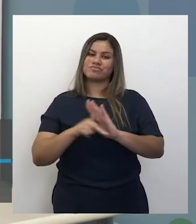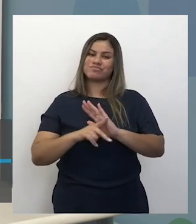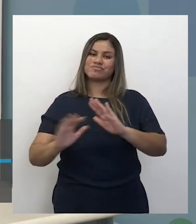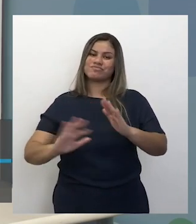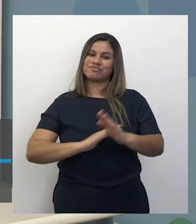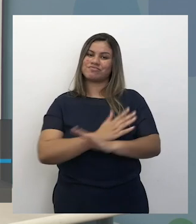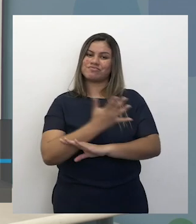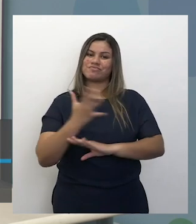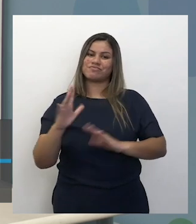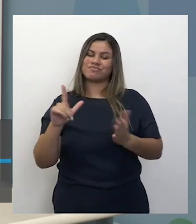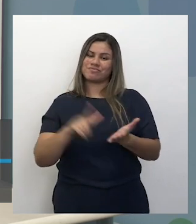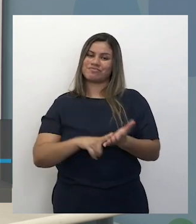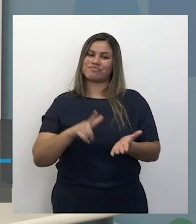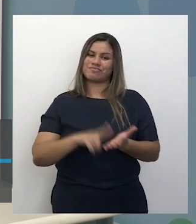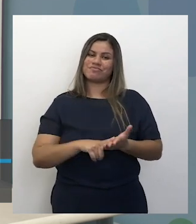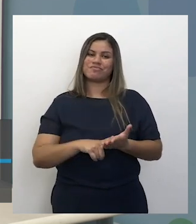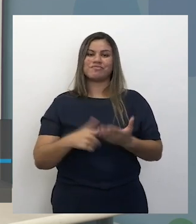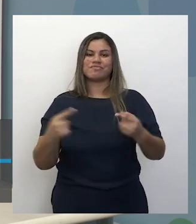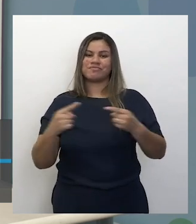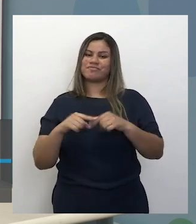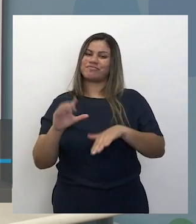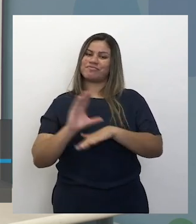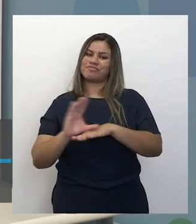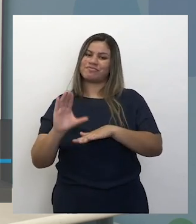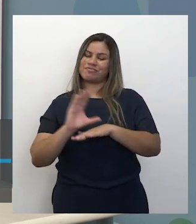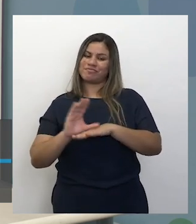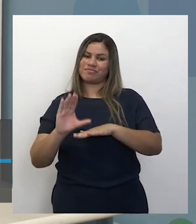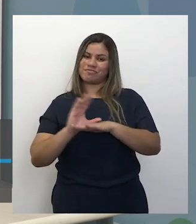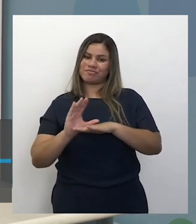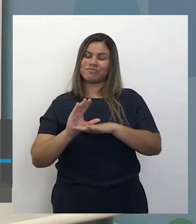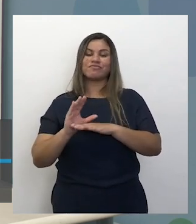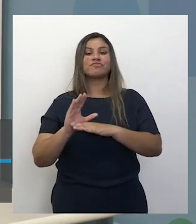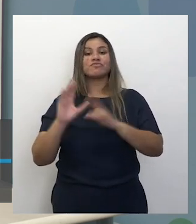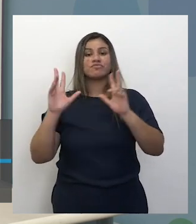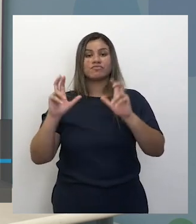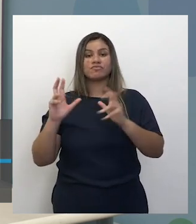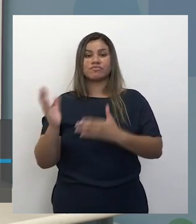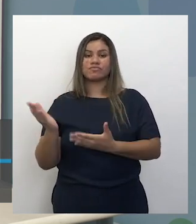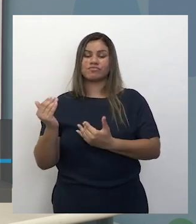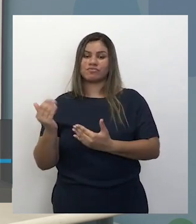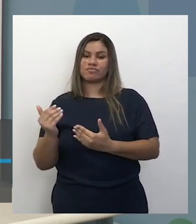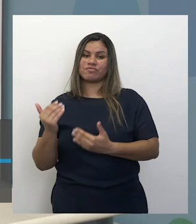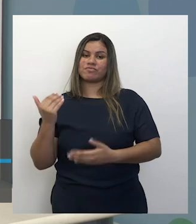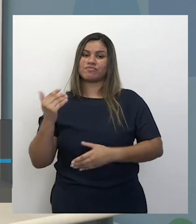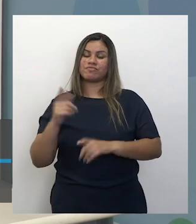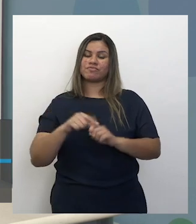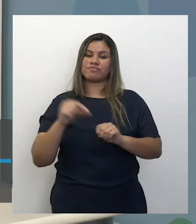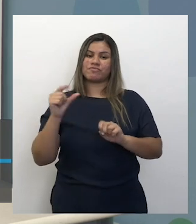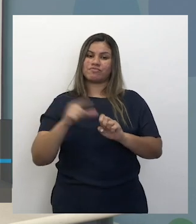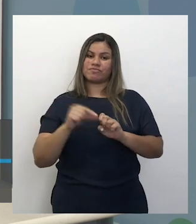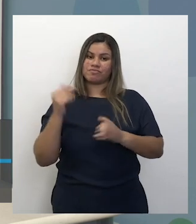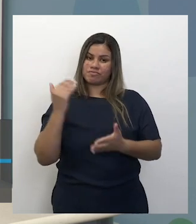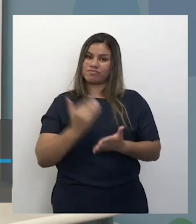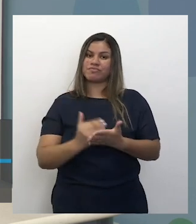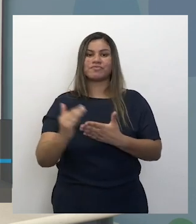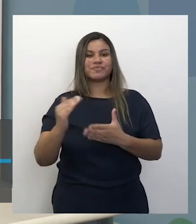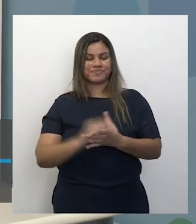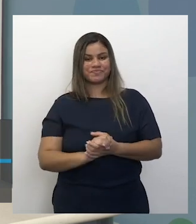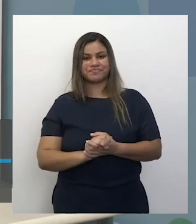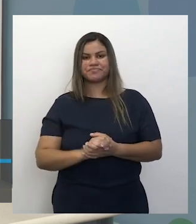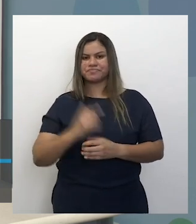ecopapelaria, que esse é o tema do nosso curso Jovens Empreendedores Primeiros Passos. Professor, mais alguma recomendação